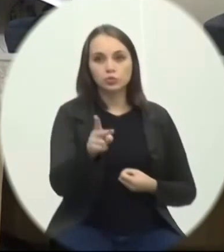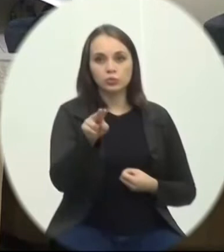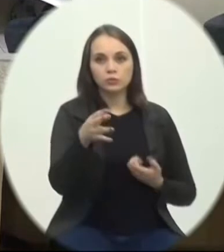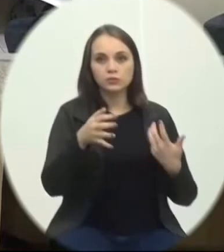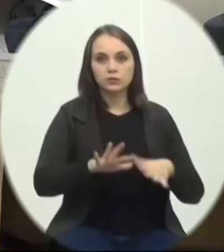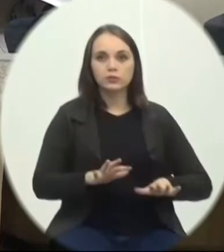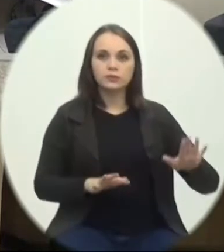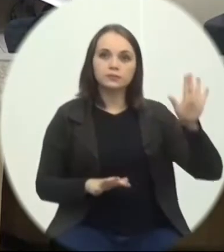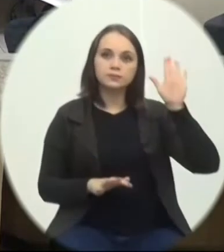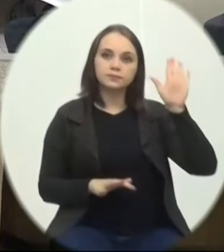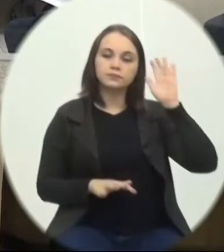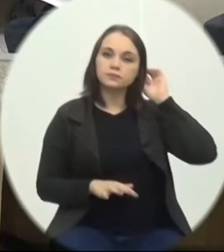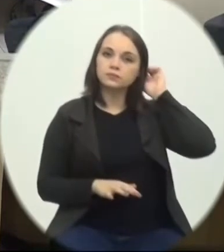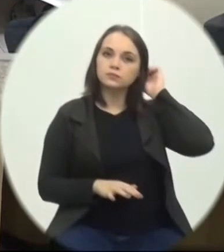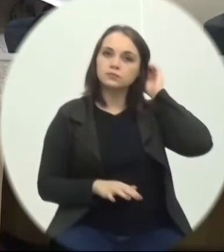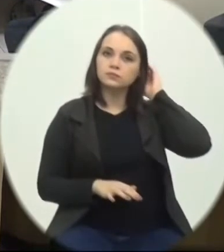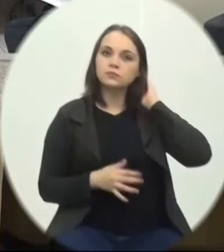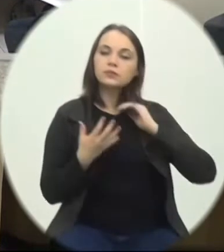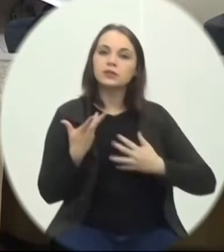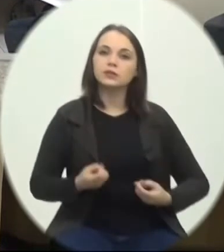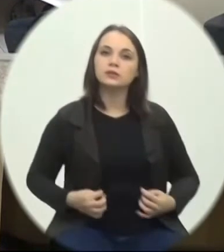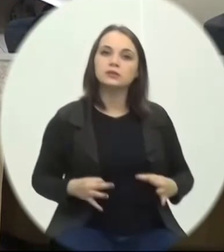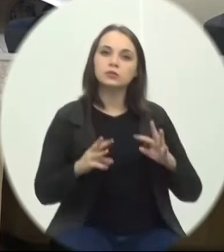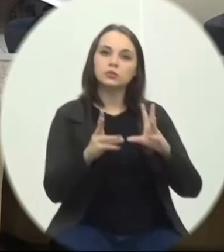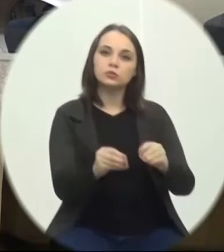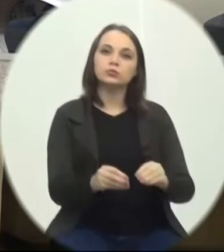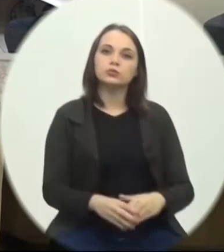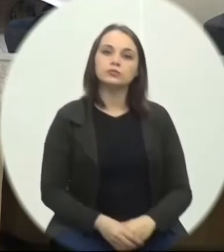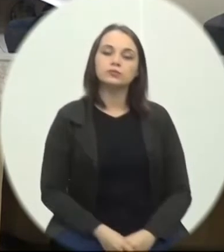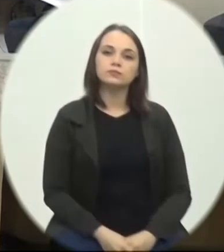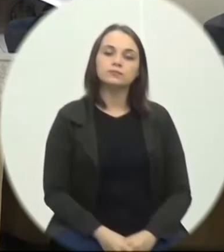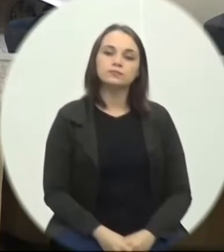manifestem Aprovado Por unanimidade